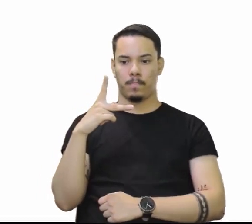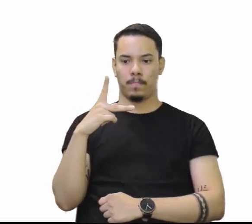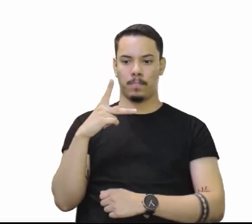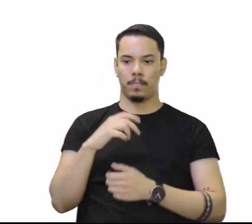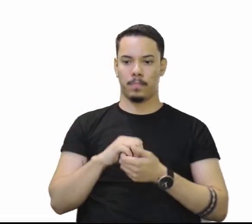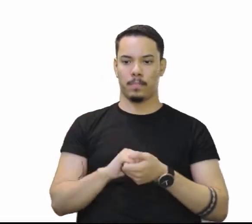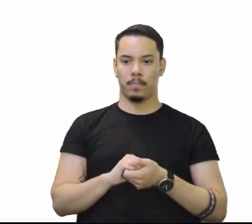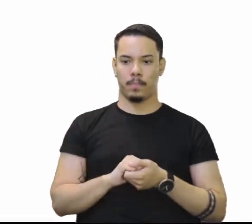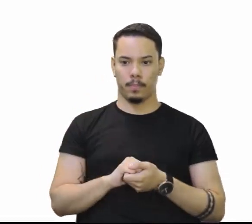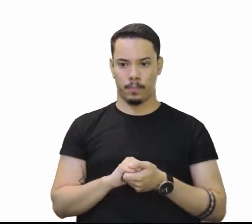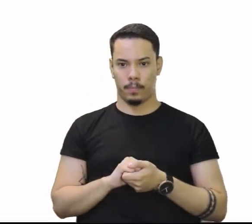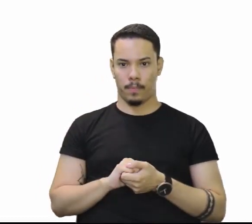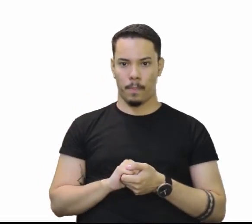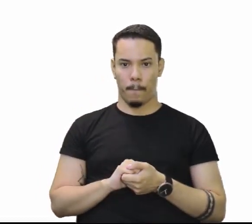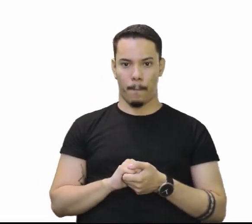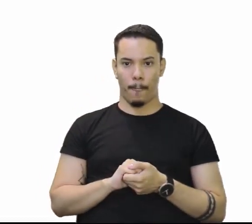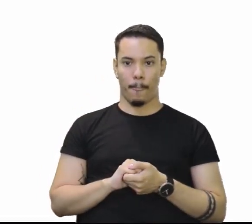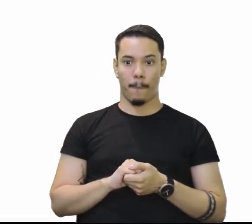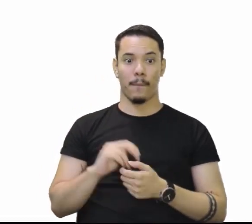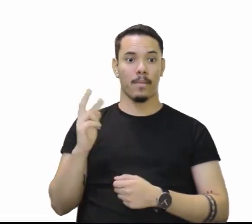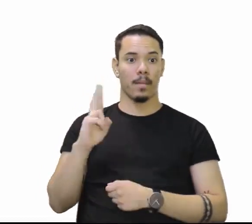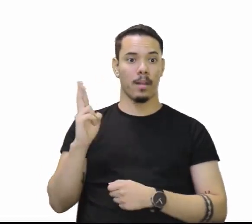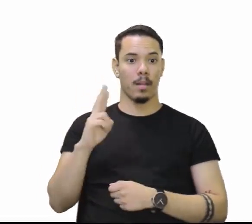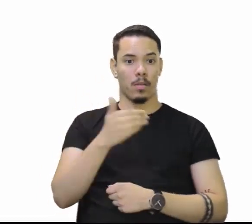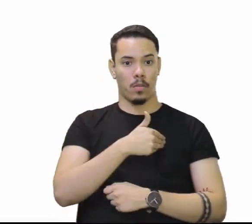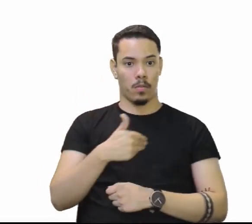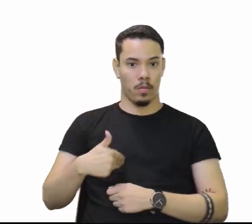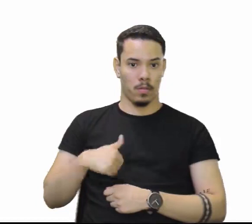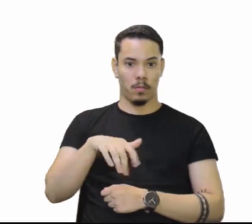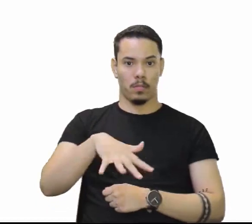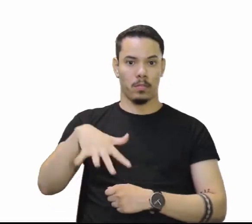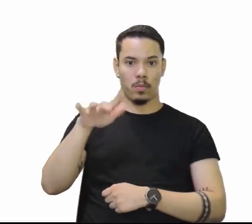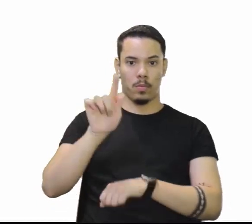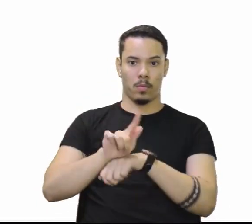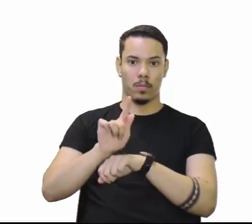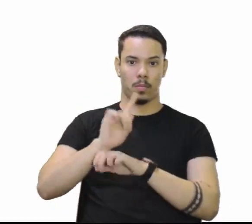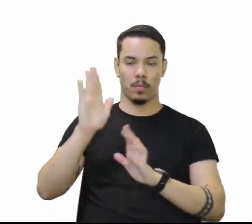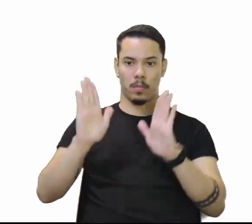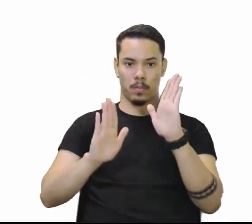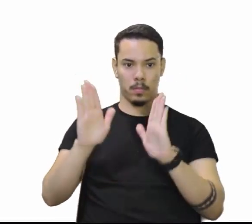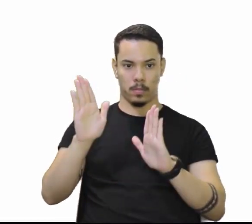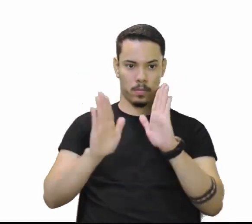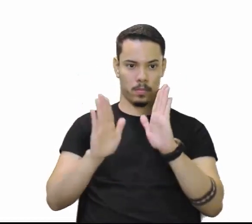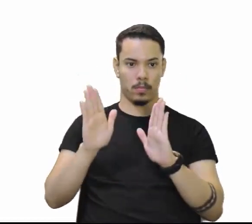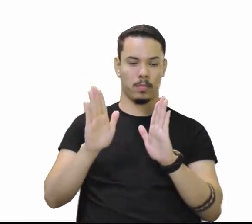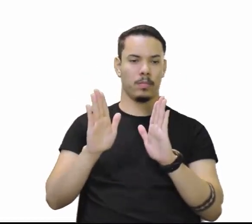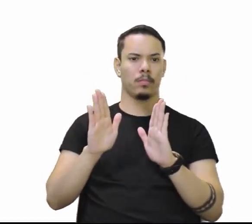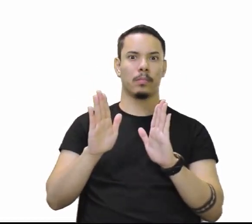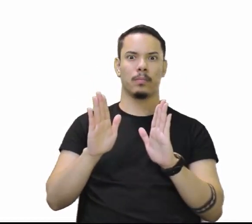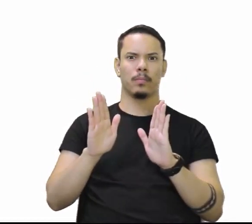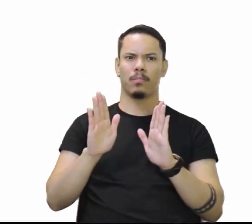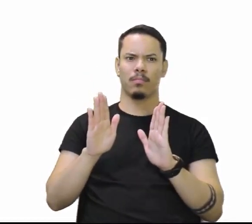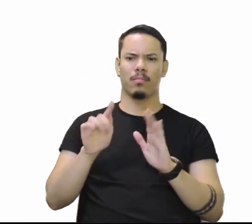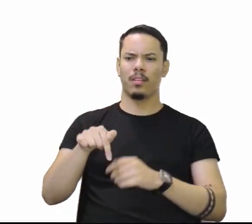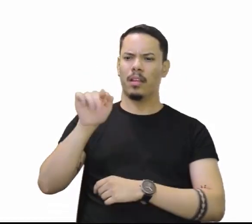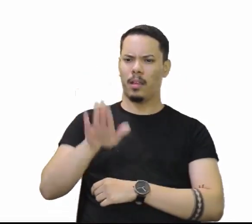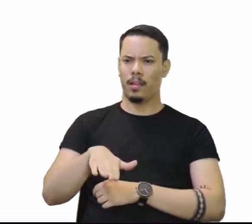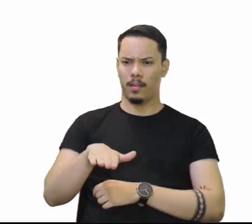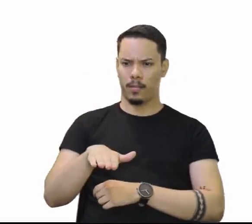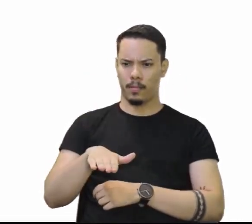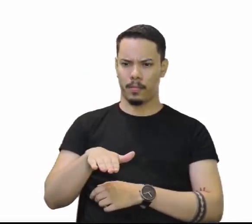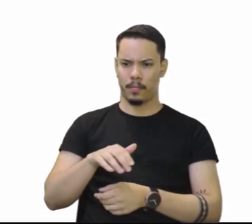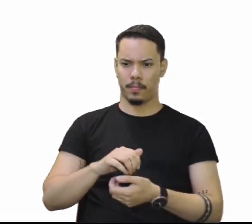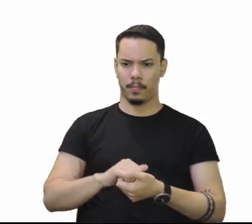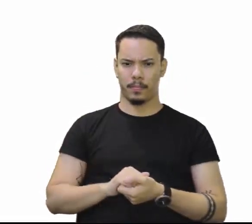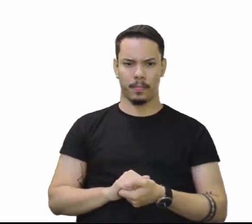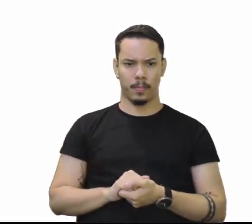JK. E quem governava o território federal do Guaporé na época era? Quem era que governava o território federal